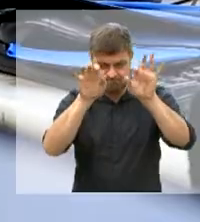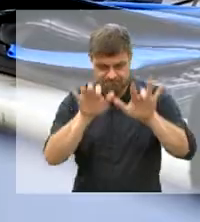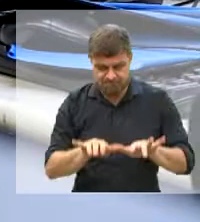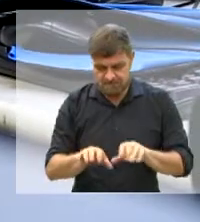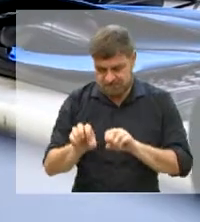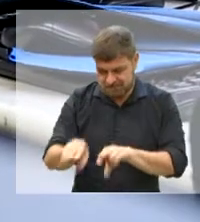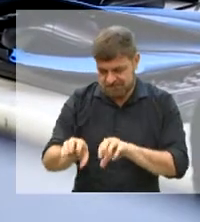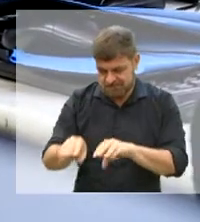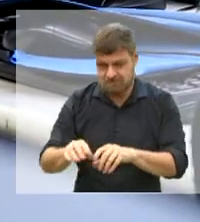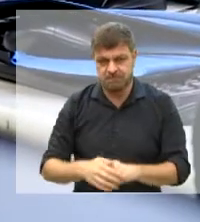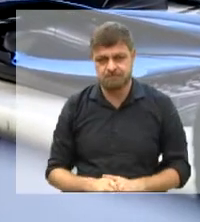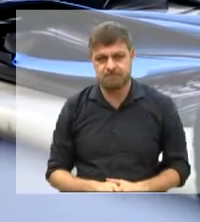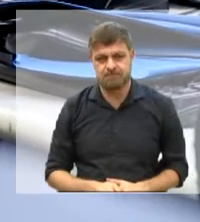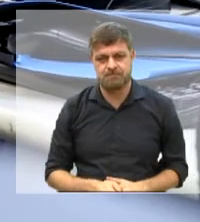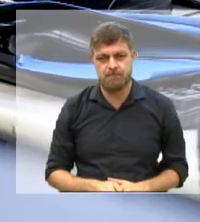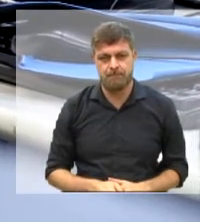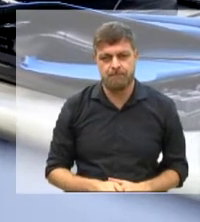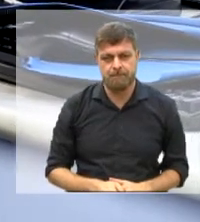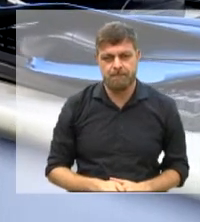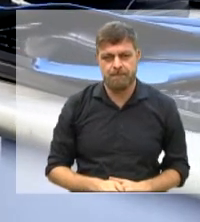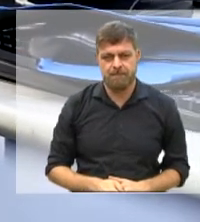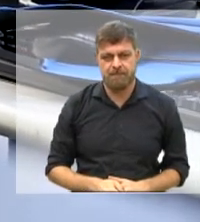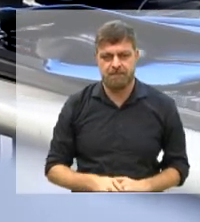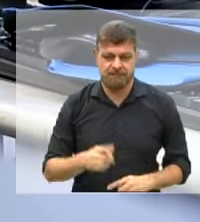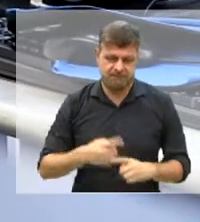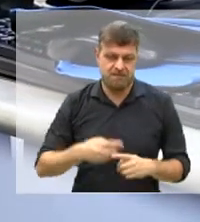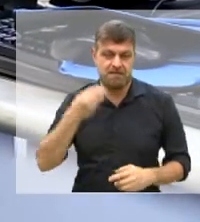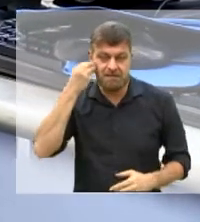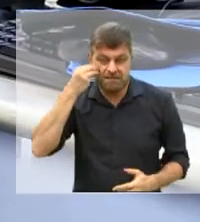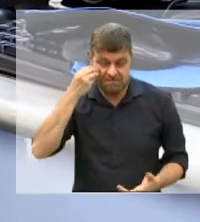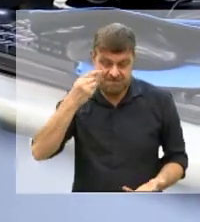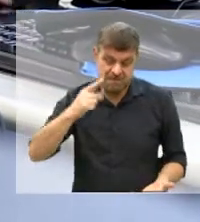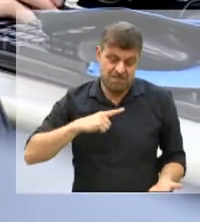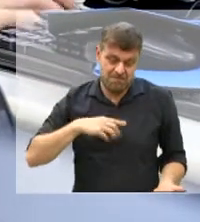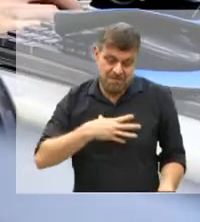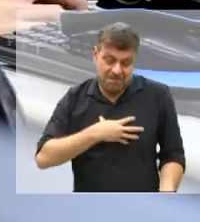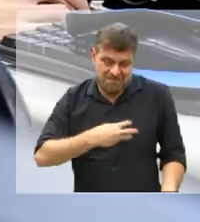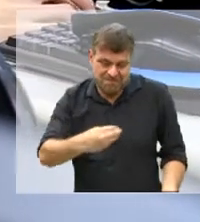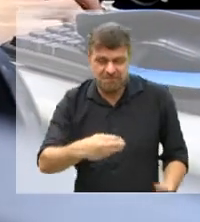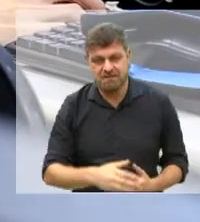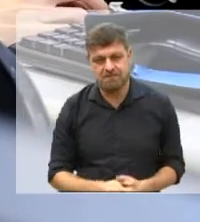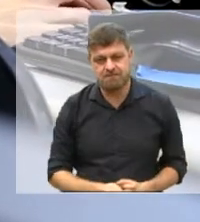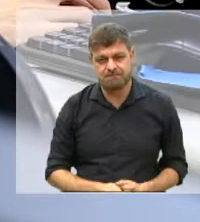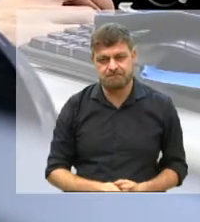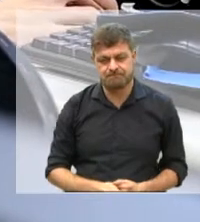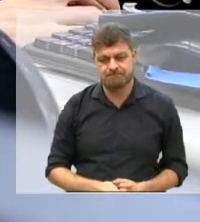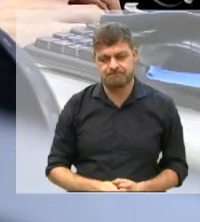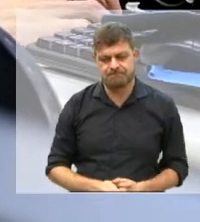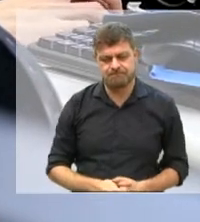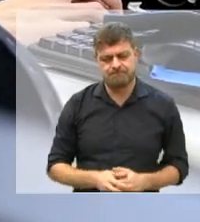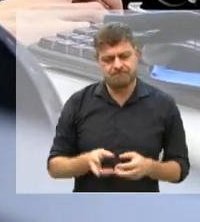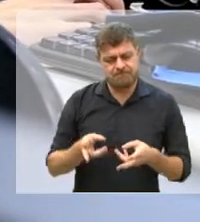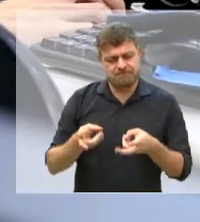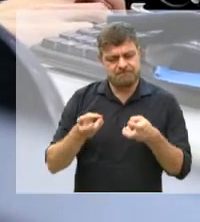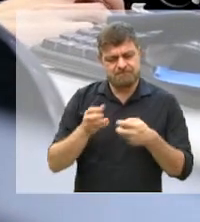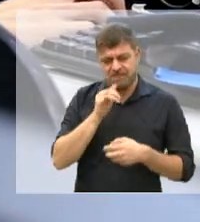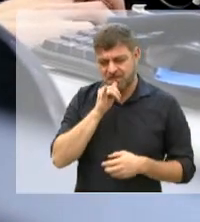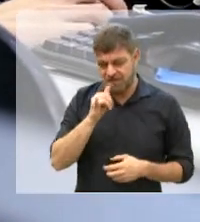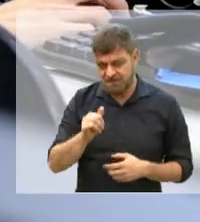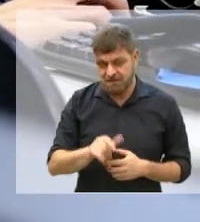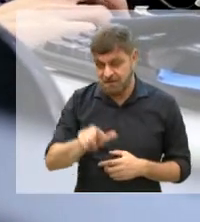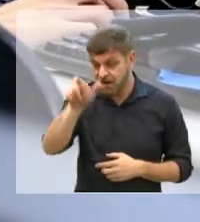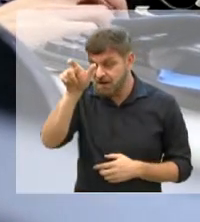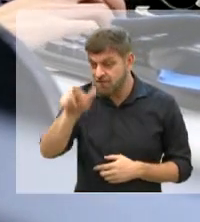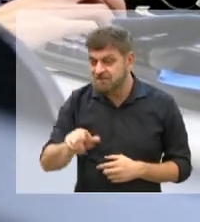gente, até por experiência com o filho, a gente diz, você vai buscar a